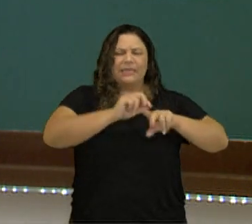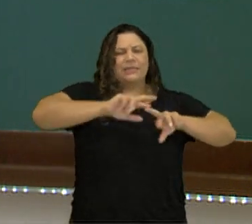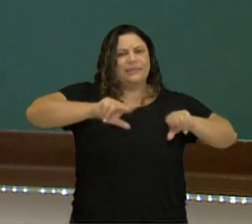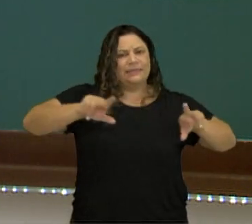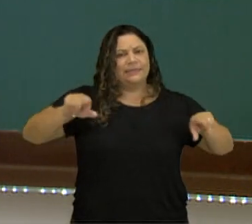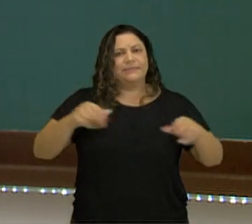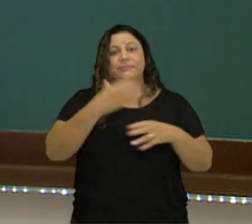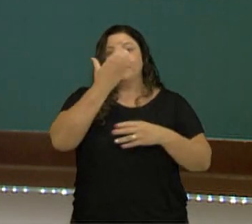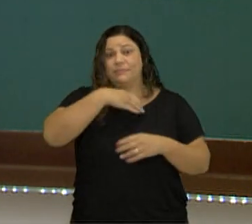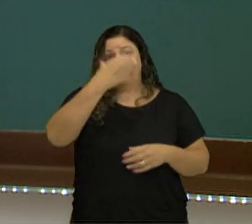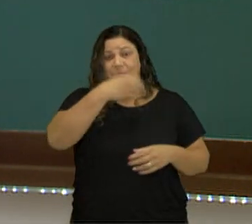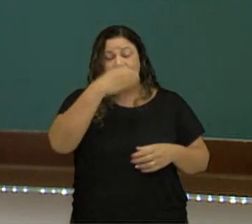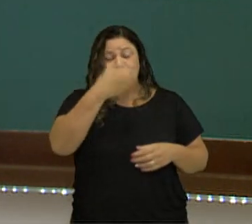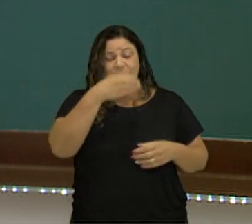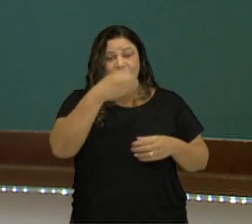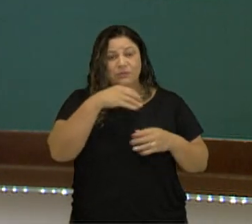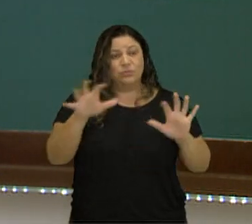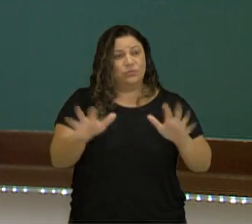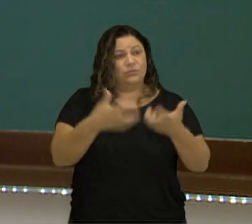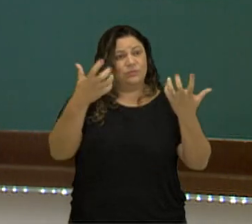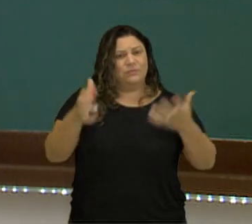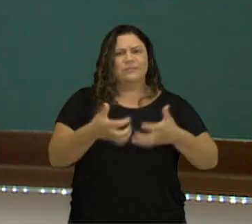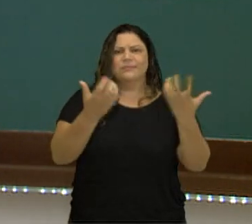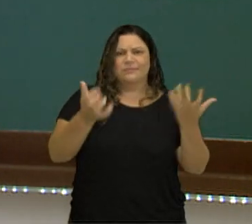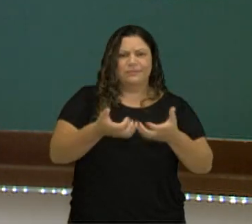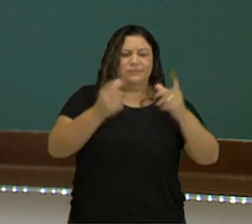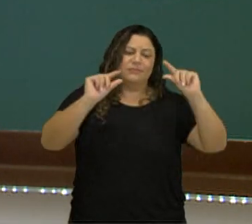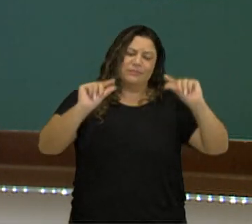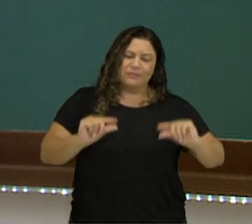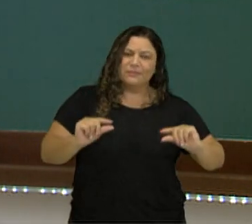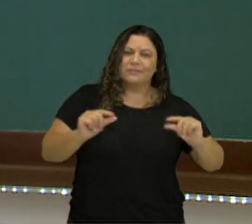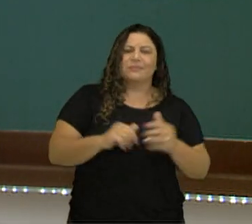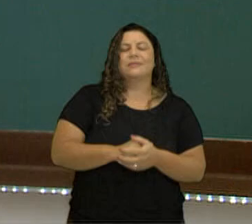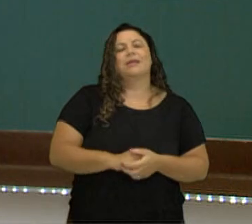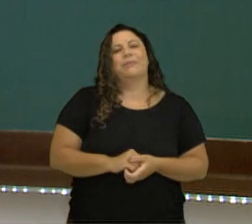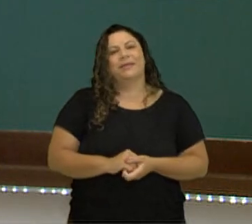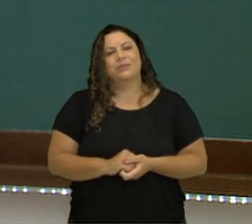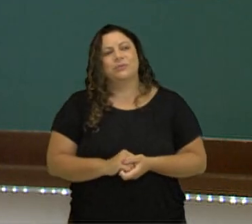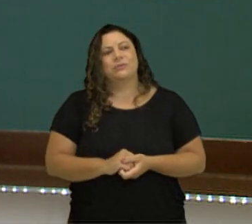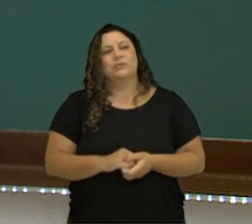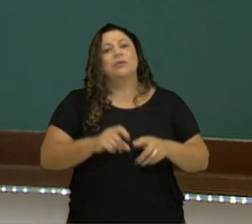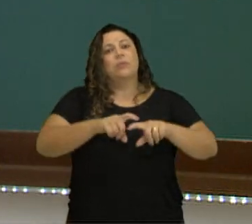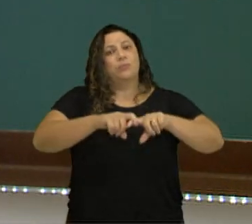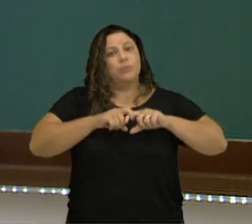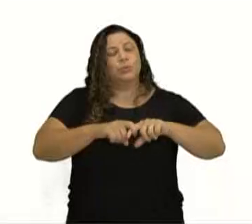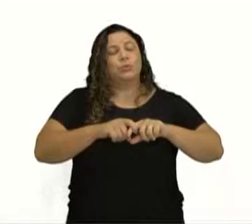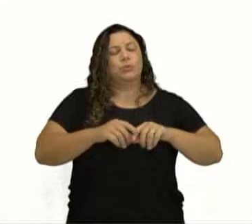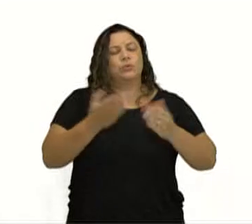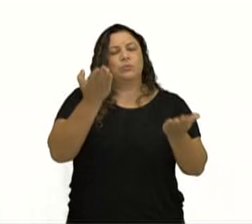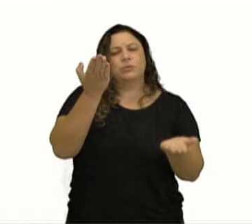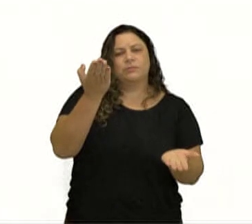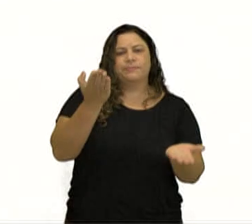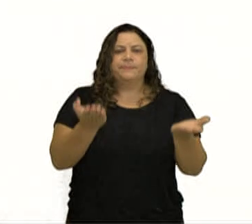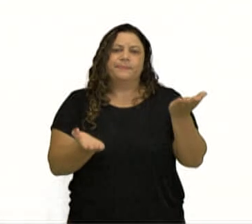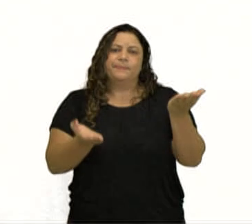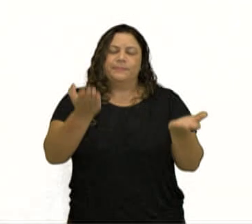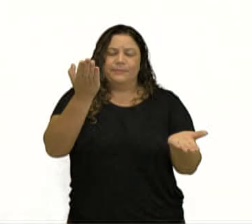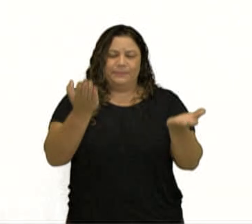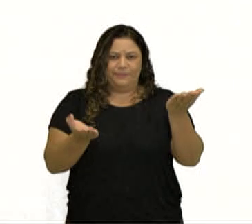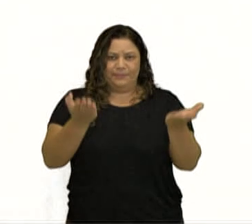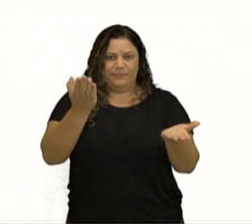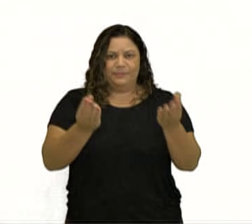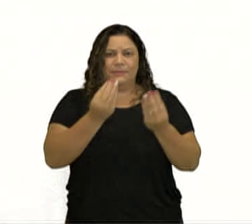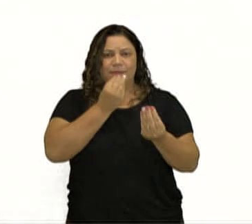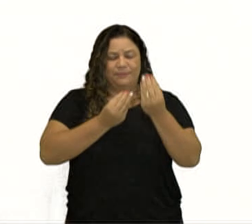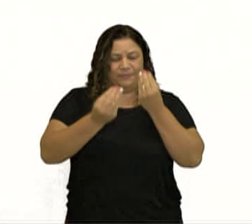e hortaliças têm baixo teor desse mineral e por isso podem equilibrar a quantidade ingerida